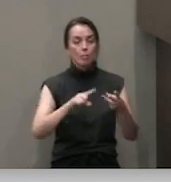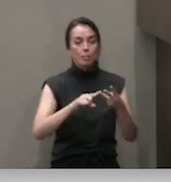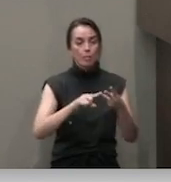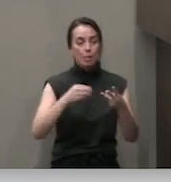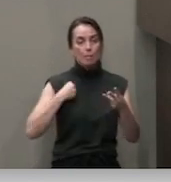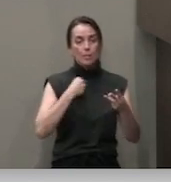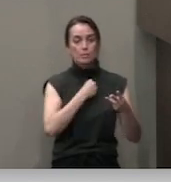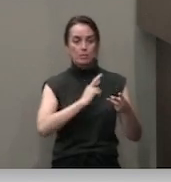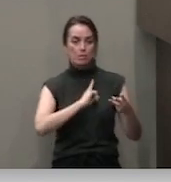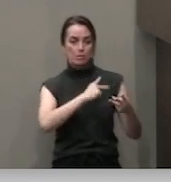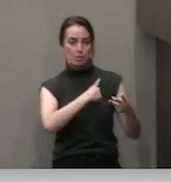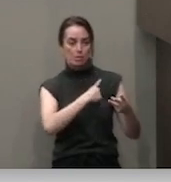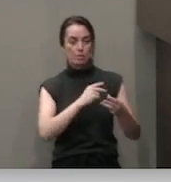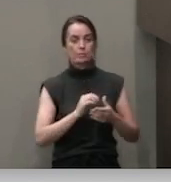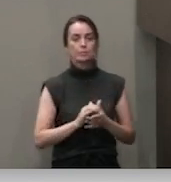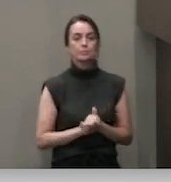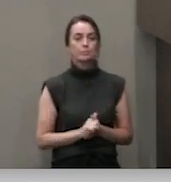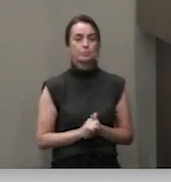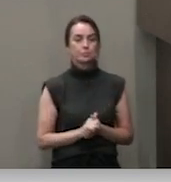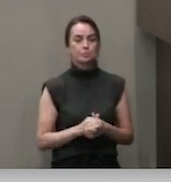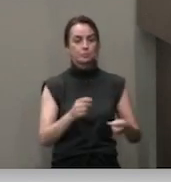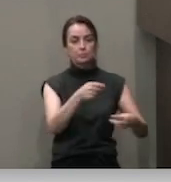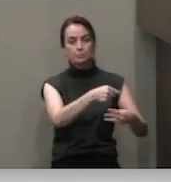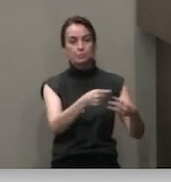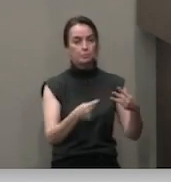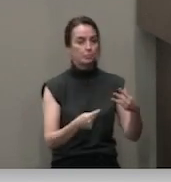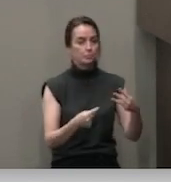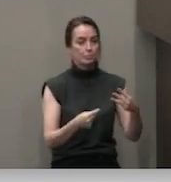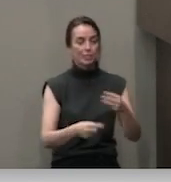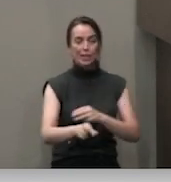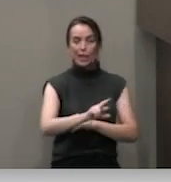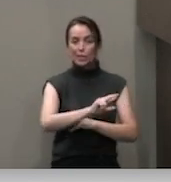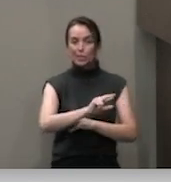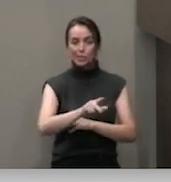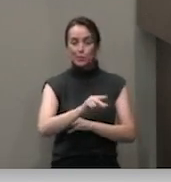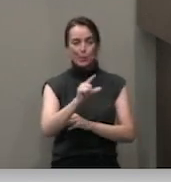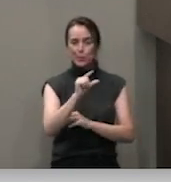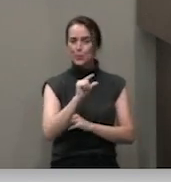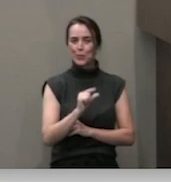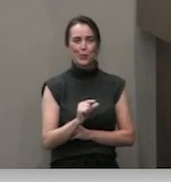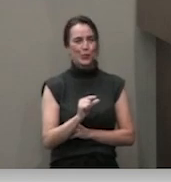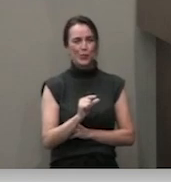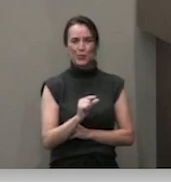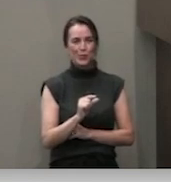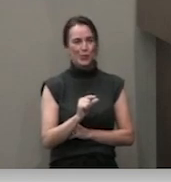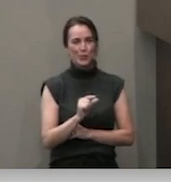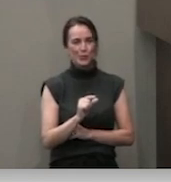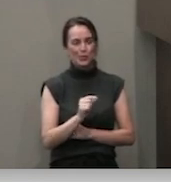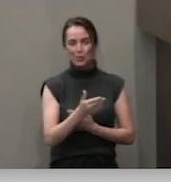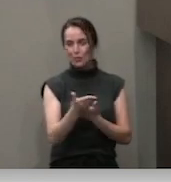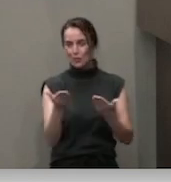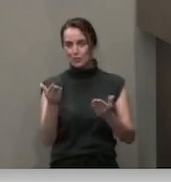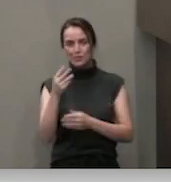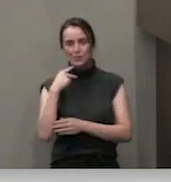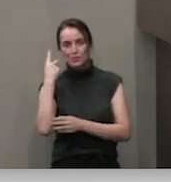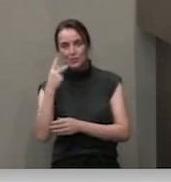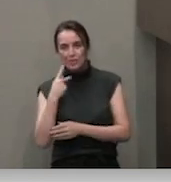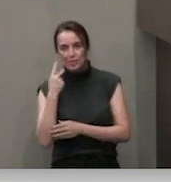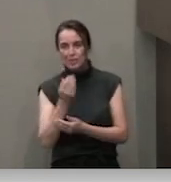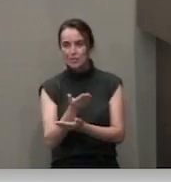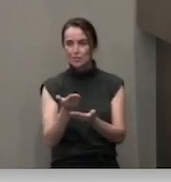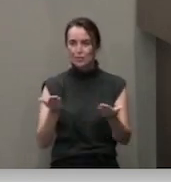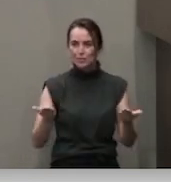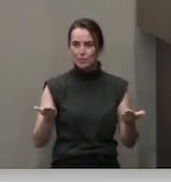medicina veterinária não é pouca coisa meus vereadores raa